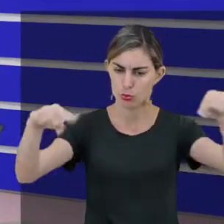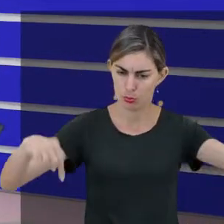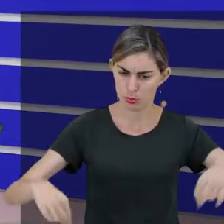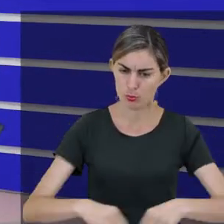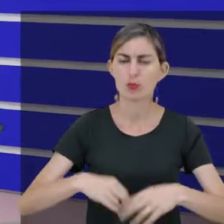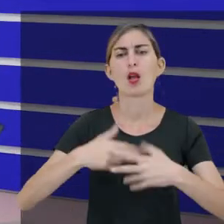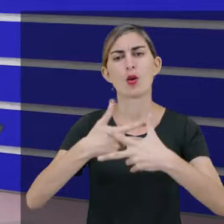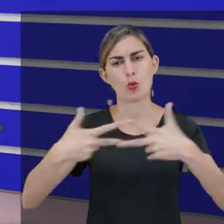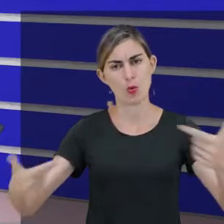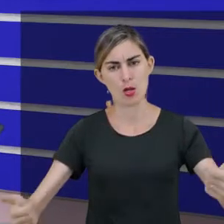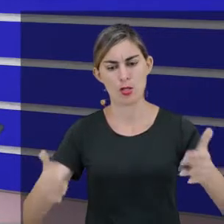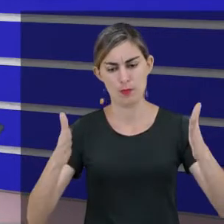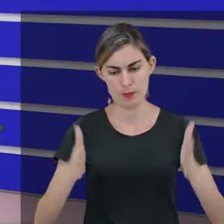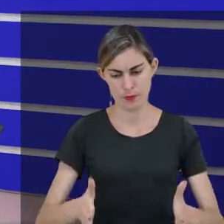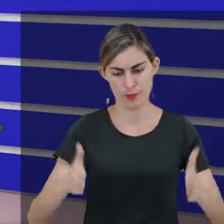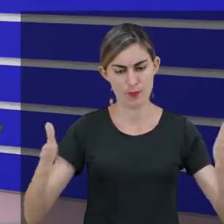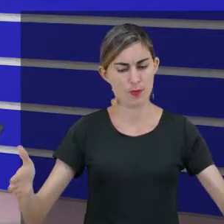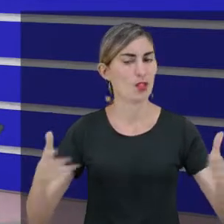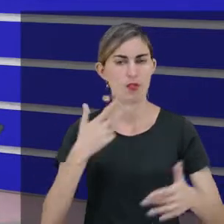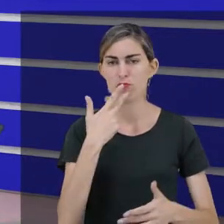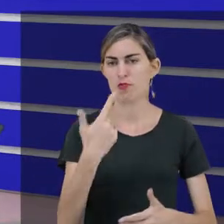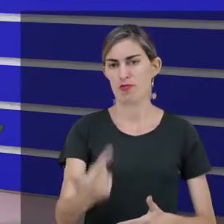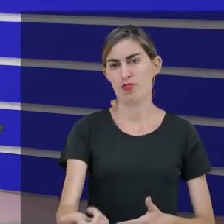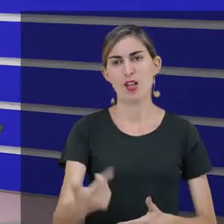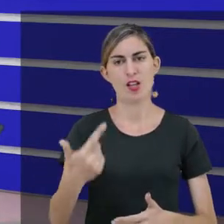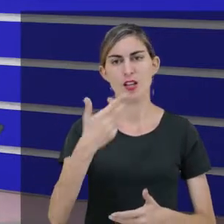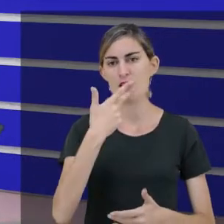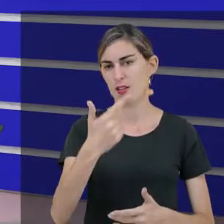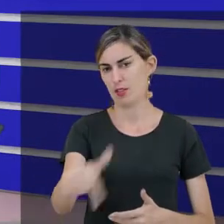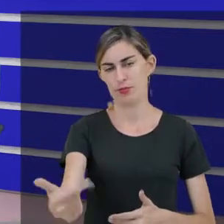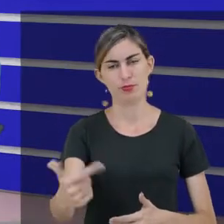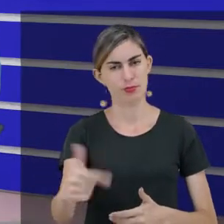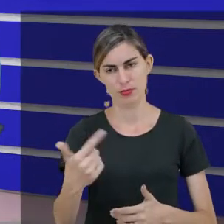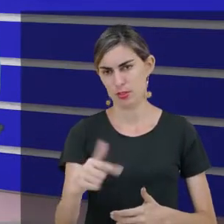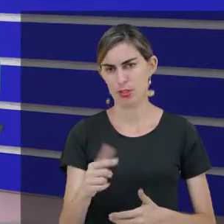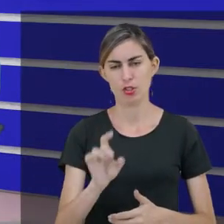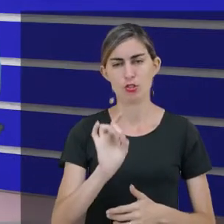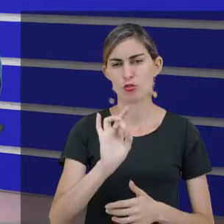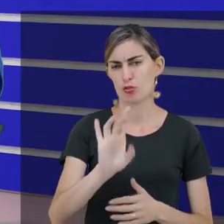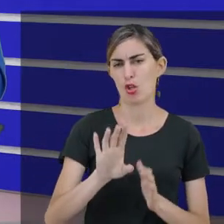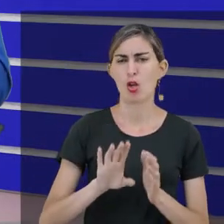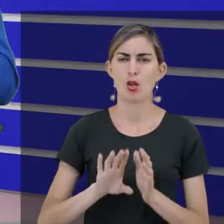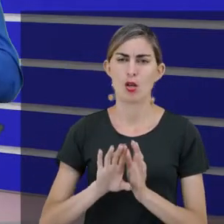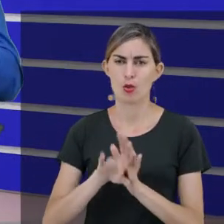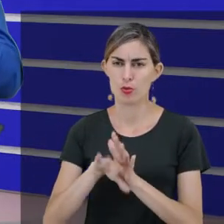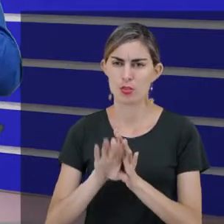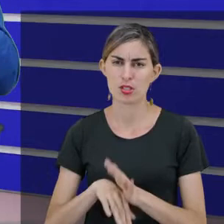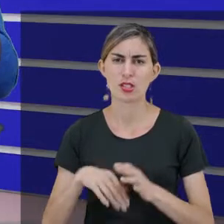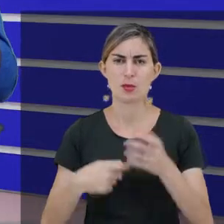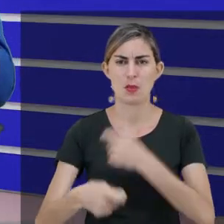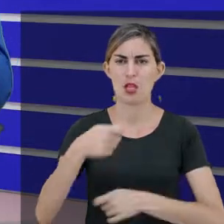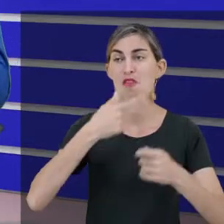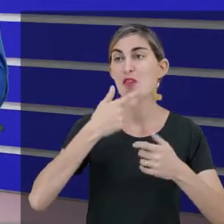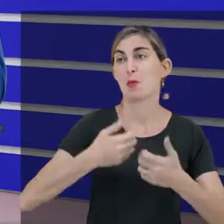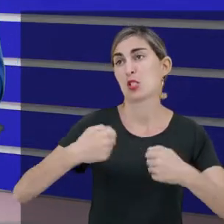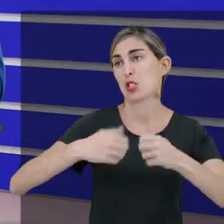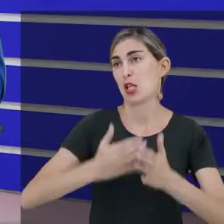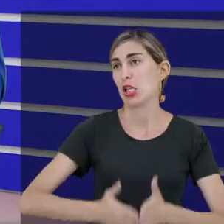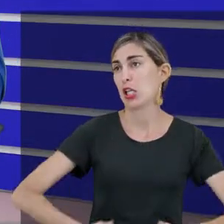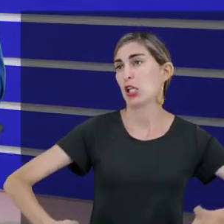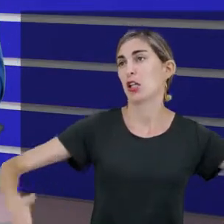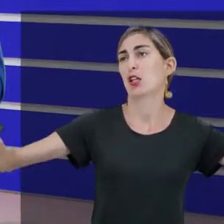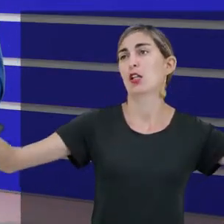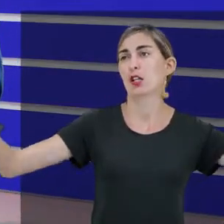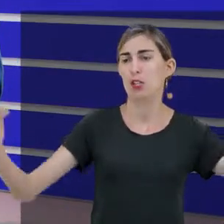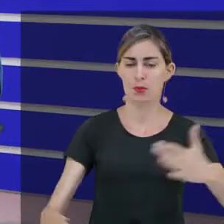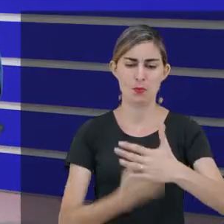diz se é pequeno, se é médio ou se é grande. Ou se é grande. Porque há uma concepção do mercado que precisa ser muito grande para poder você ter uma ISO. Que é o